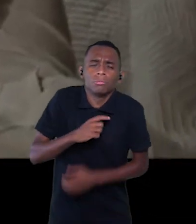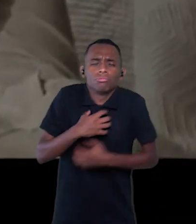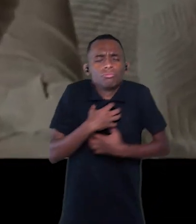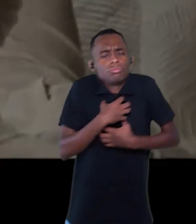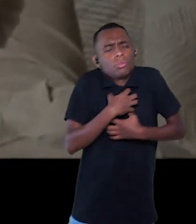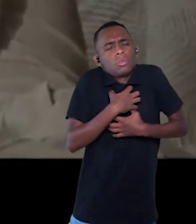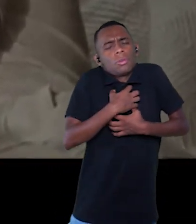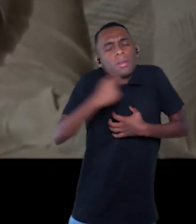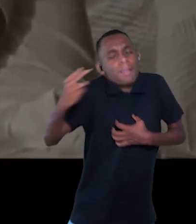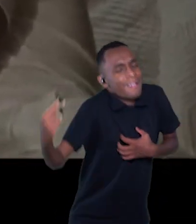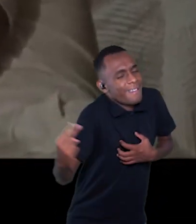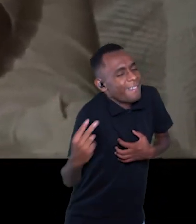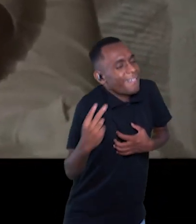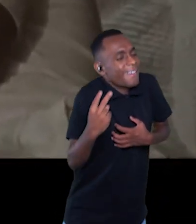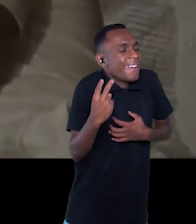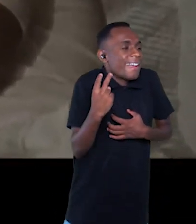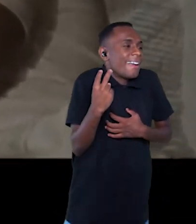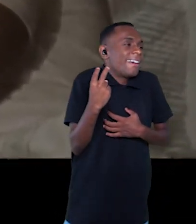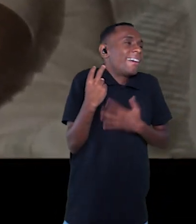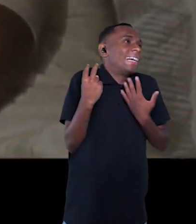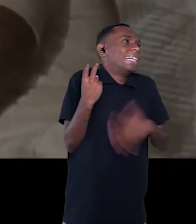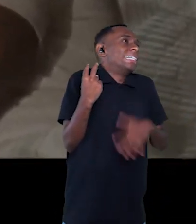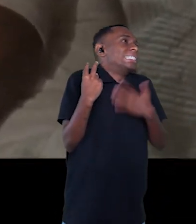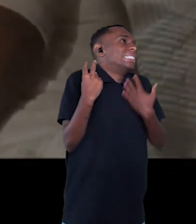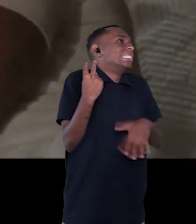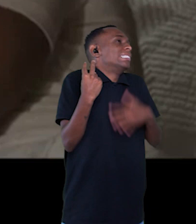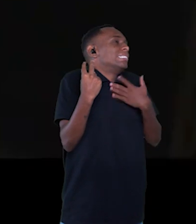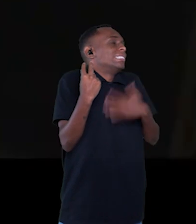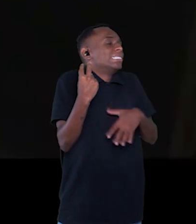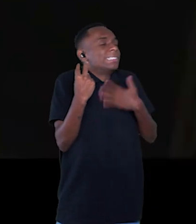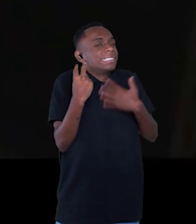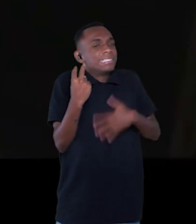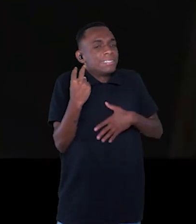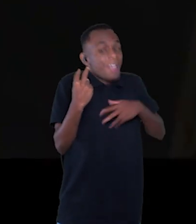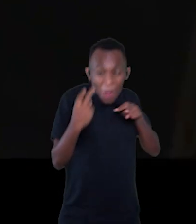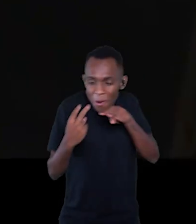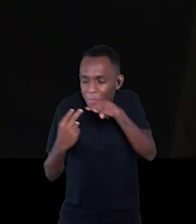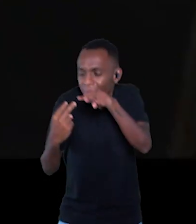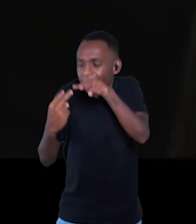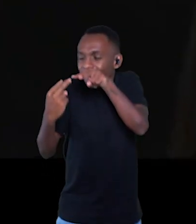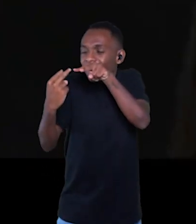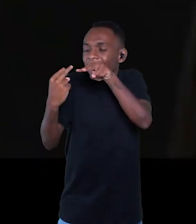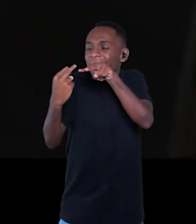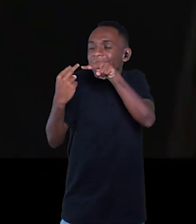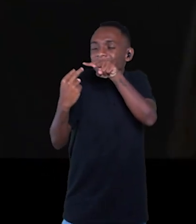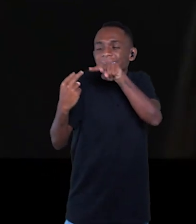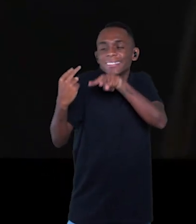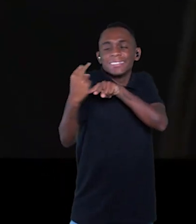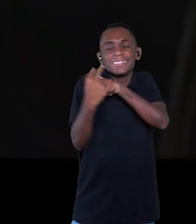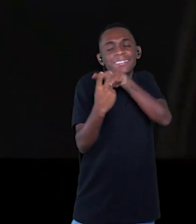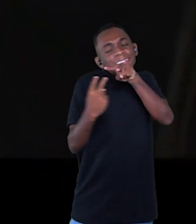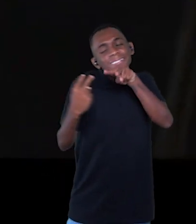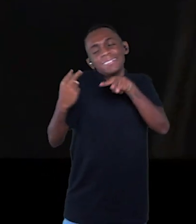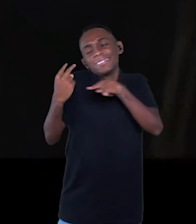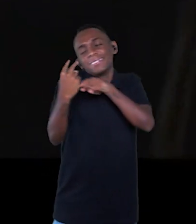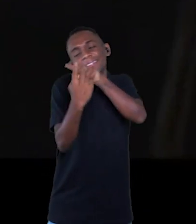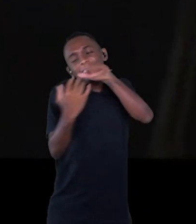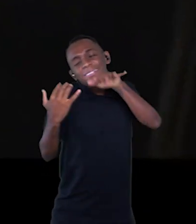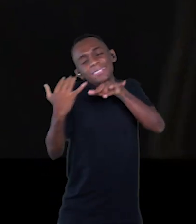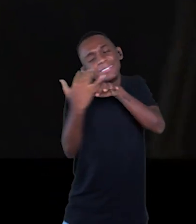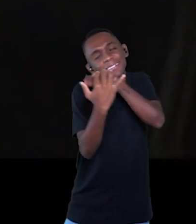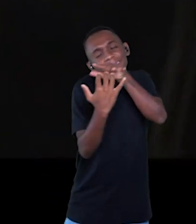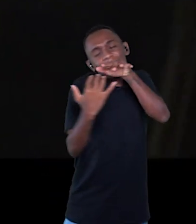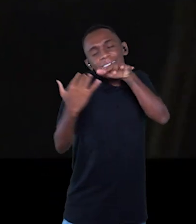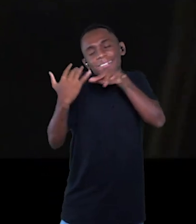Tem um jeito que você me olha, eu tenho um jeito de te olhar também.